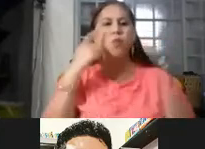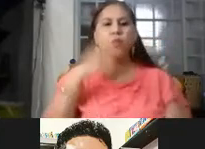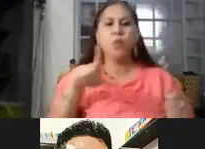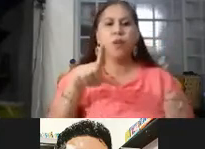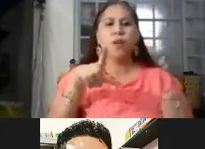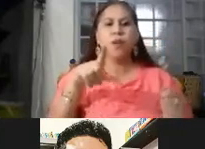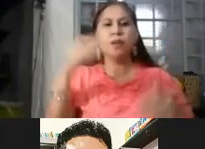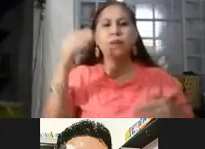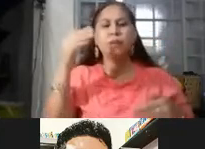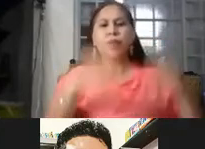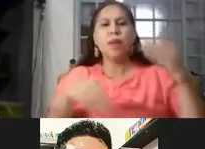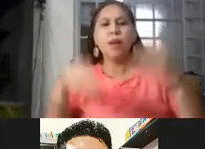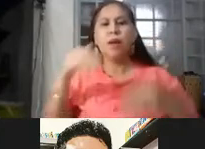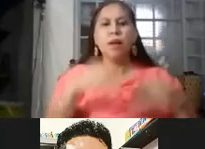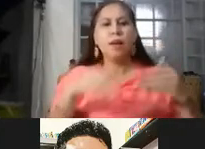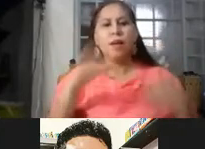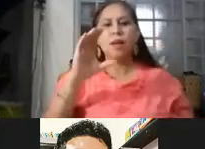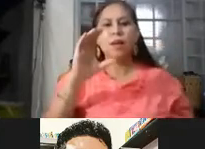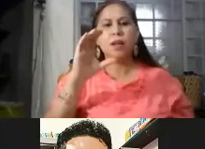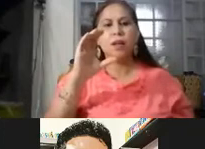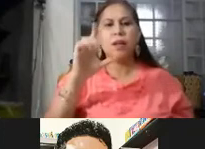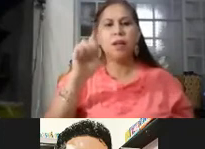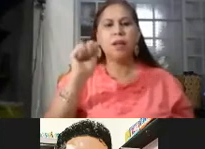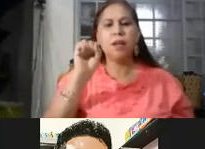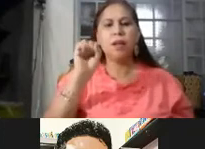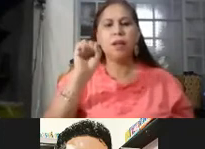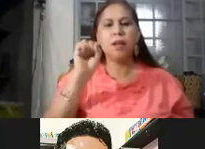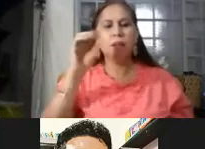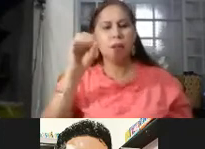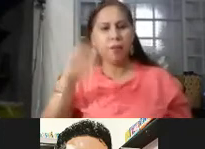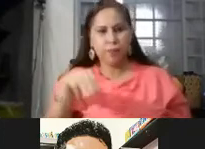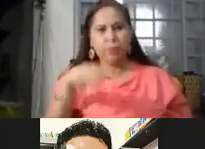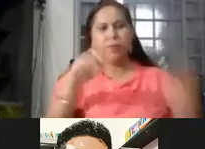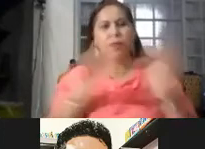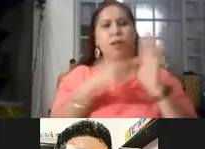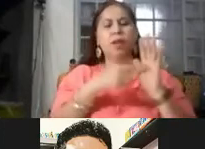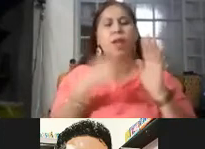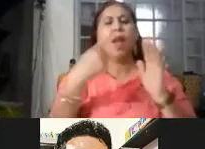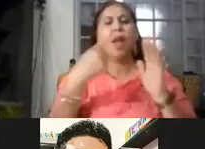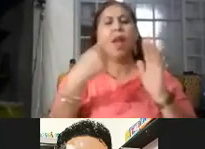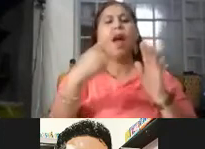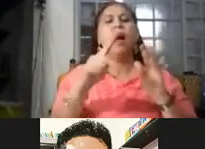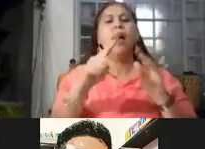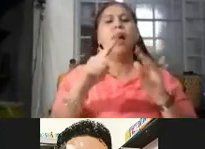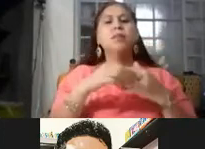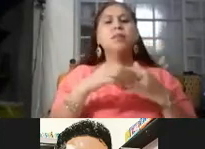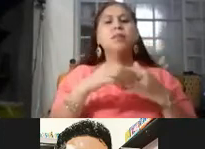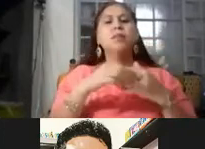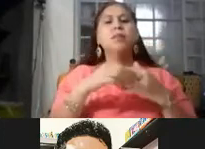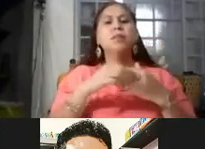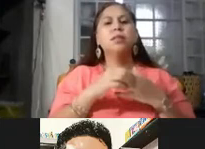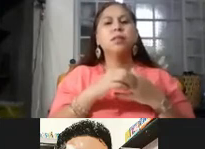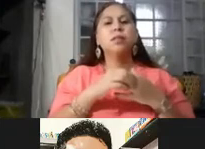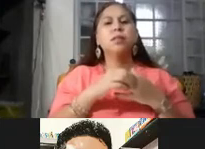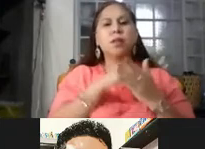no Classroom. Parece-me que o meu celular não está tendo espaço. Eu vou lá, só tem, parece que